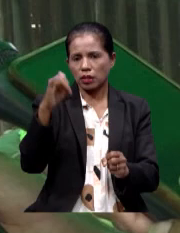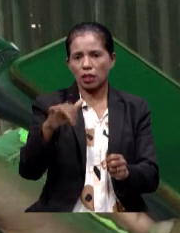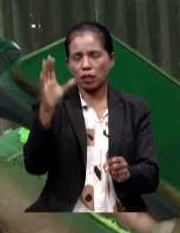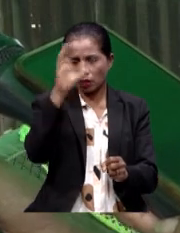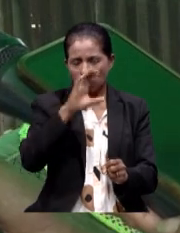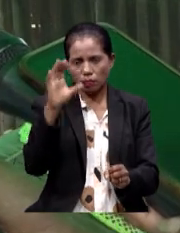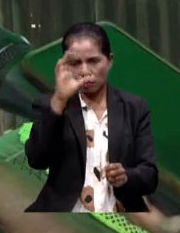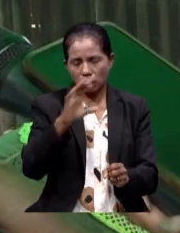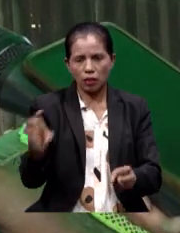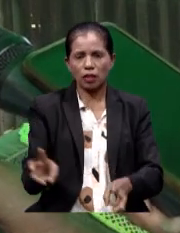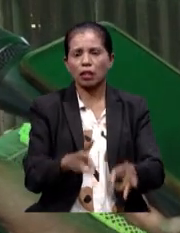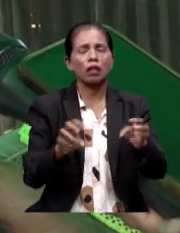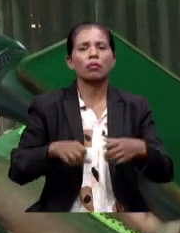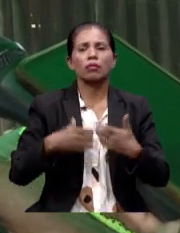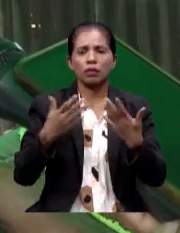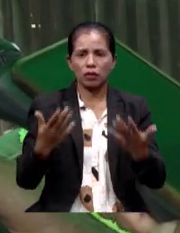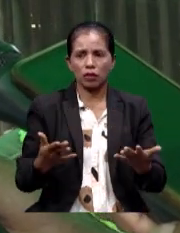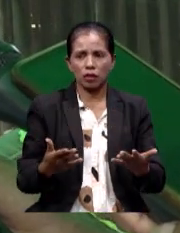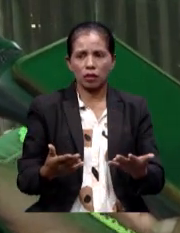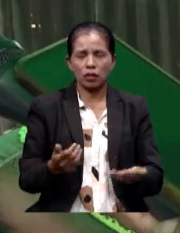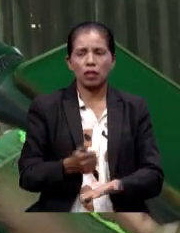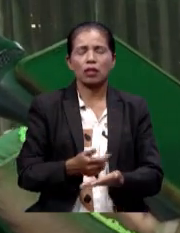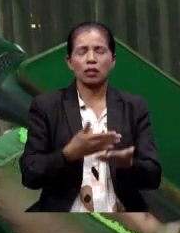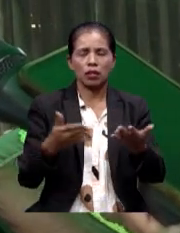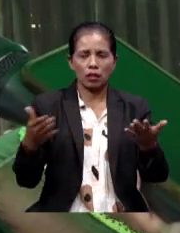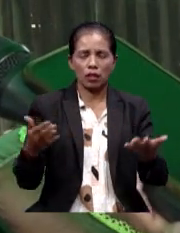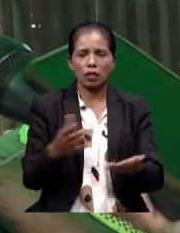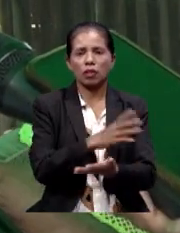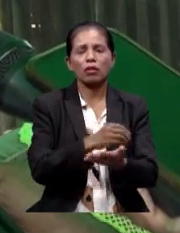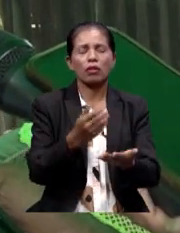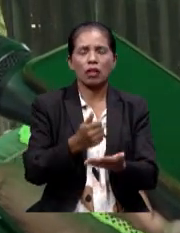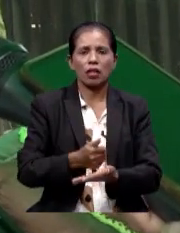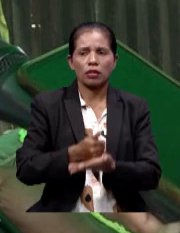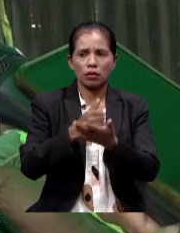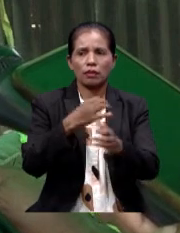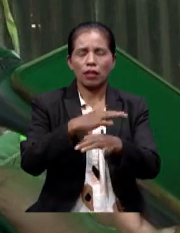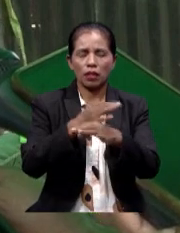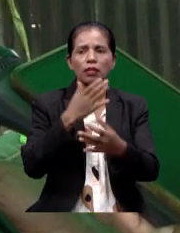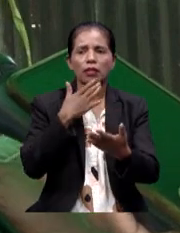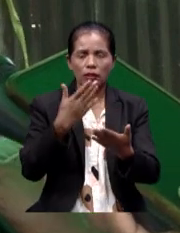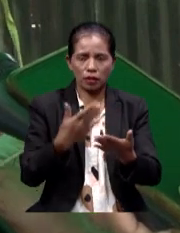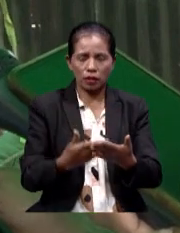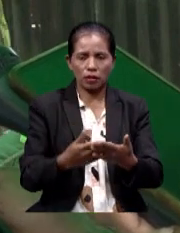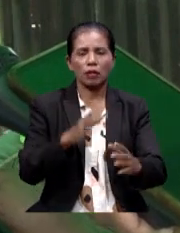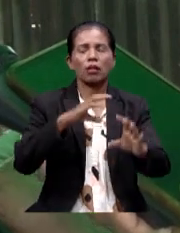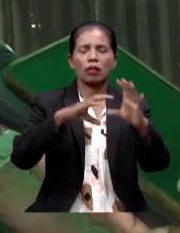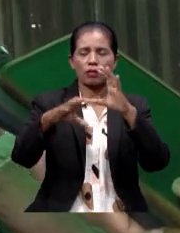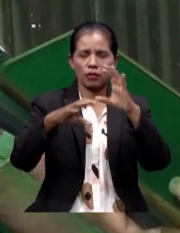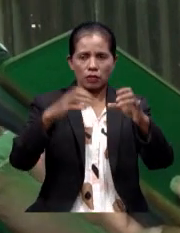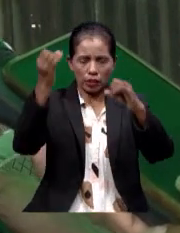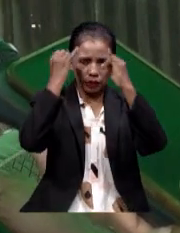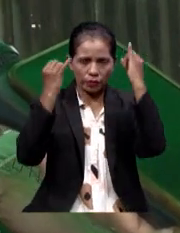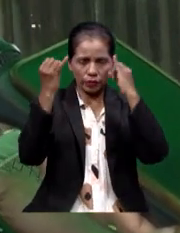o insabere, se facilidades ou equipamentos, né, bele hadia dia que lutam, comunicação,